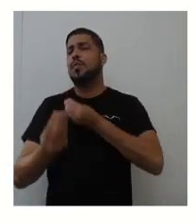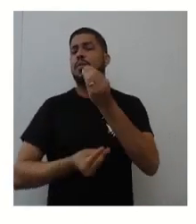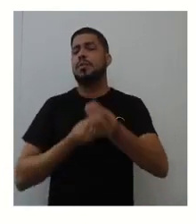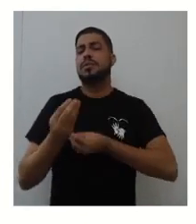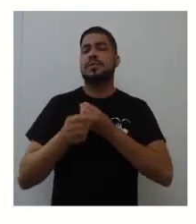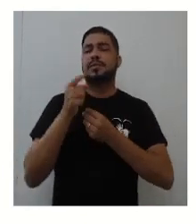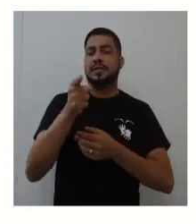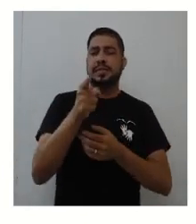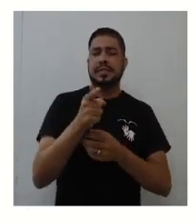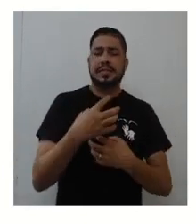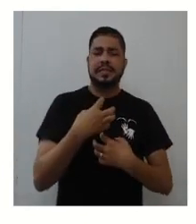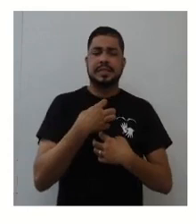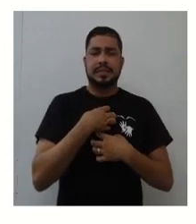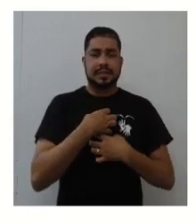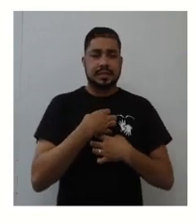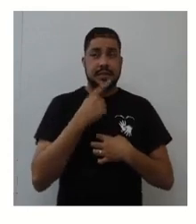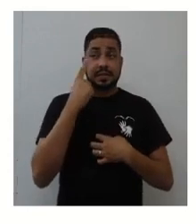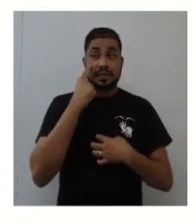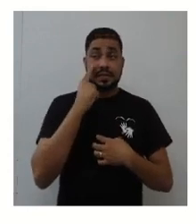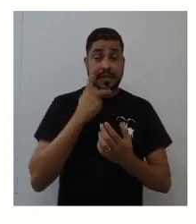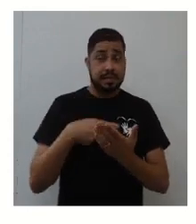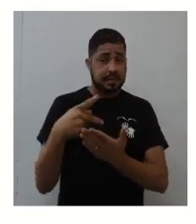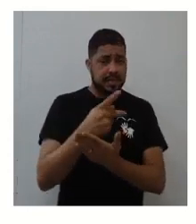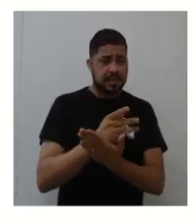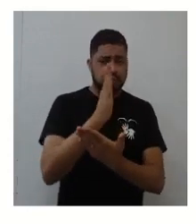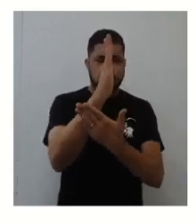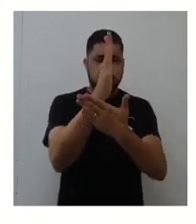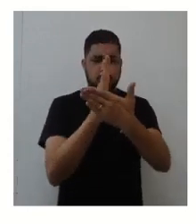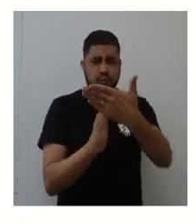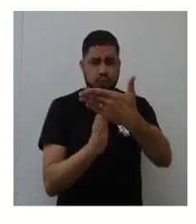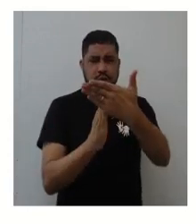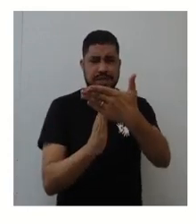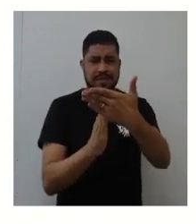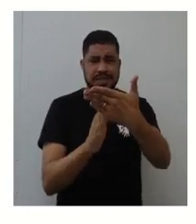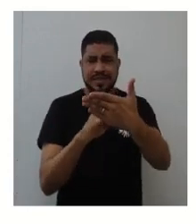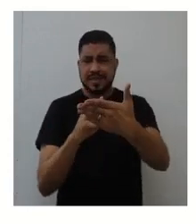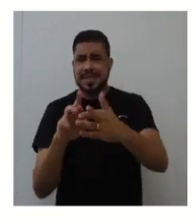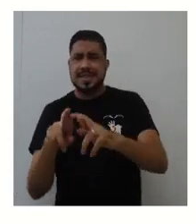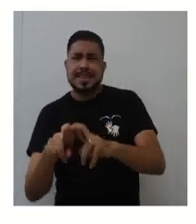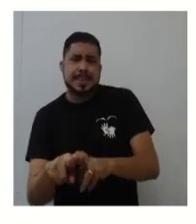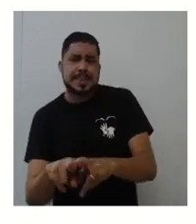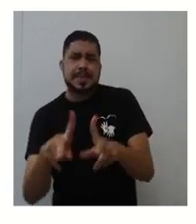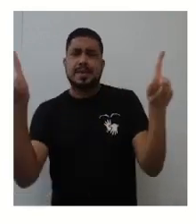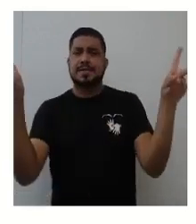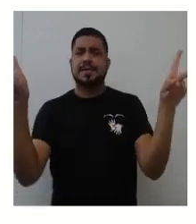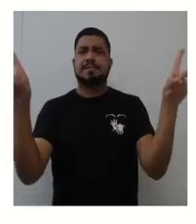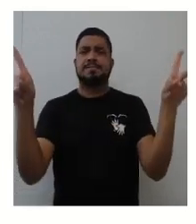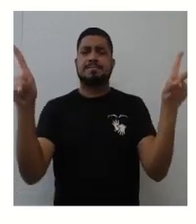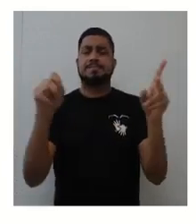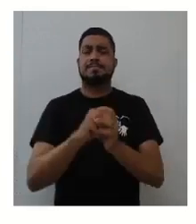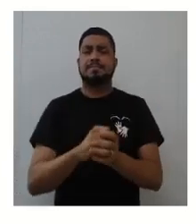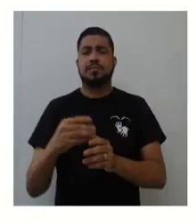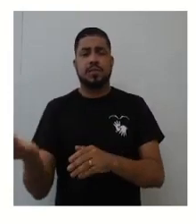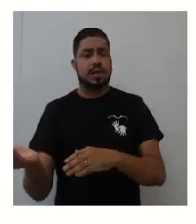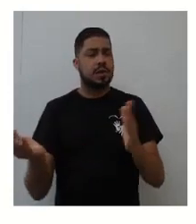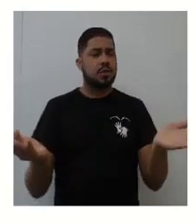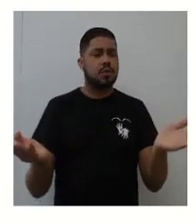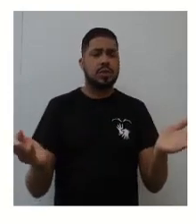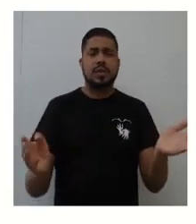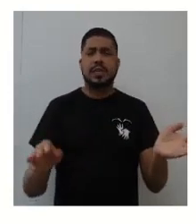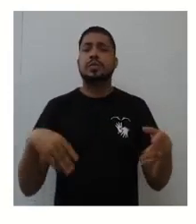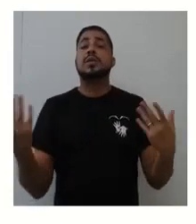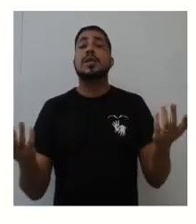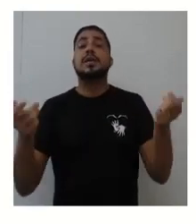se sentiu ao ver a imagem com duas metades tão distintas uma da outra? E a outra questão é, o que